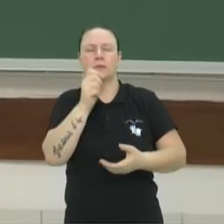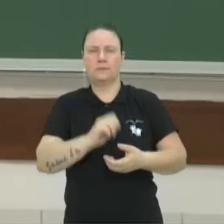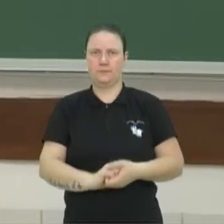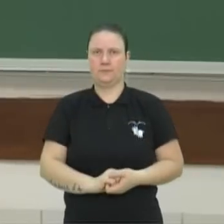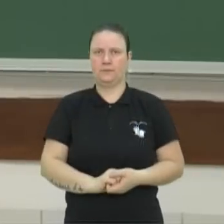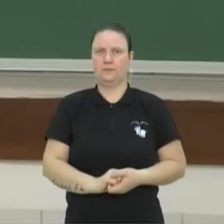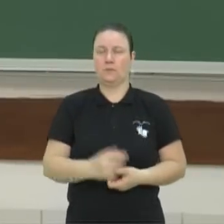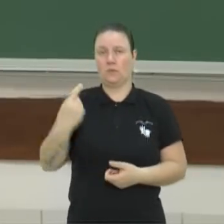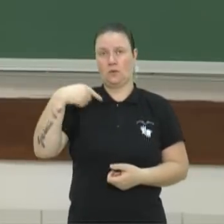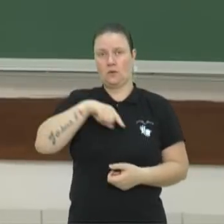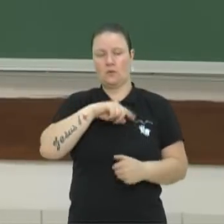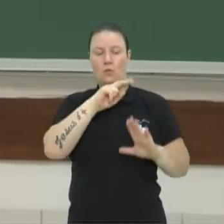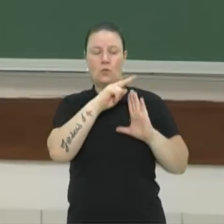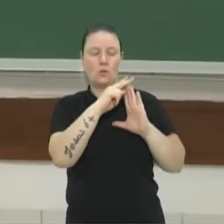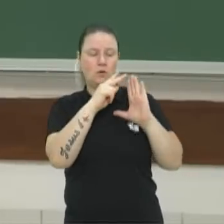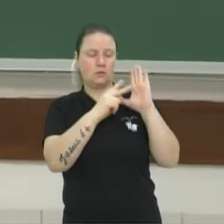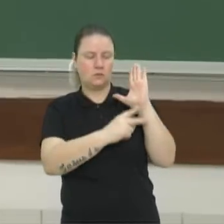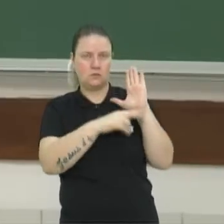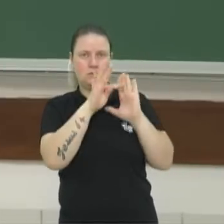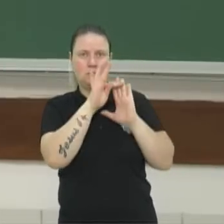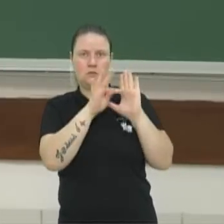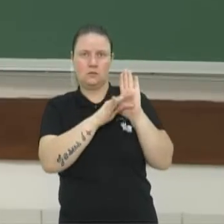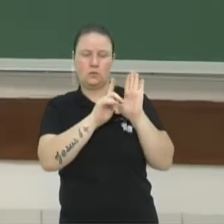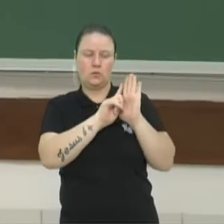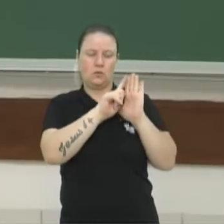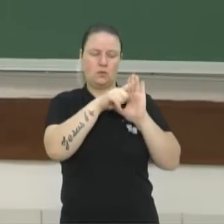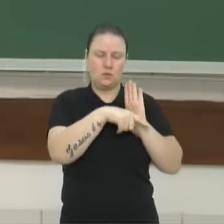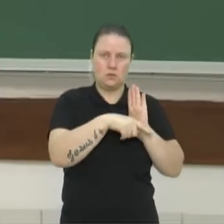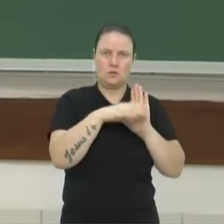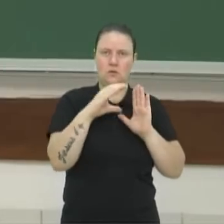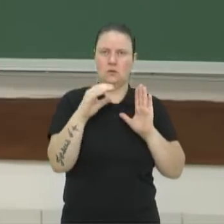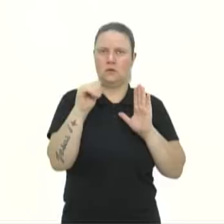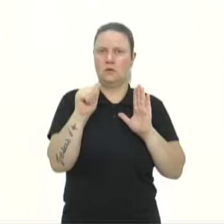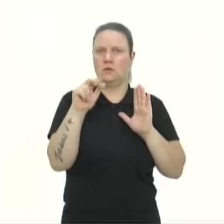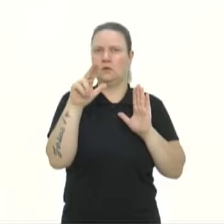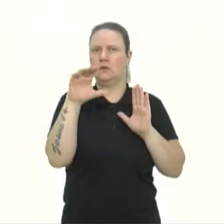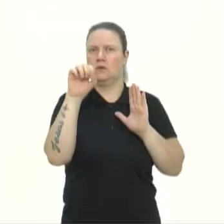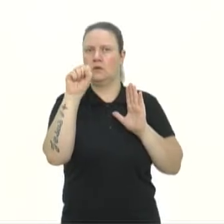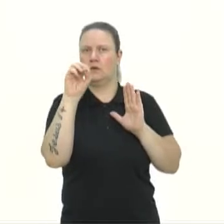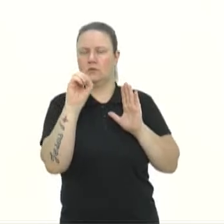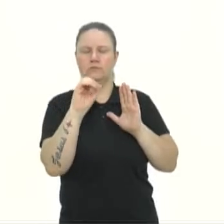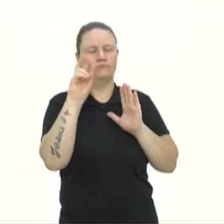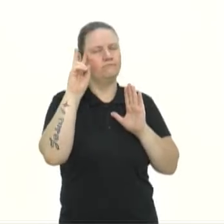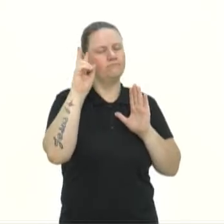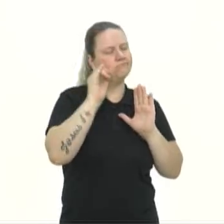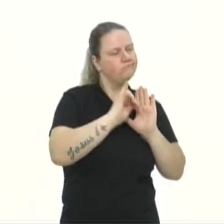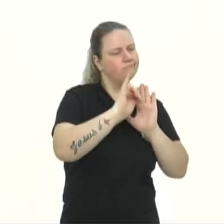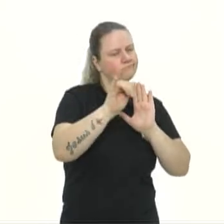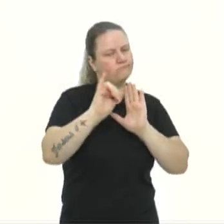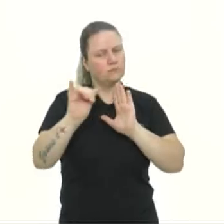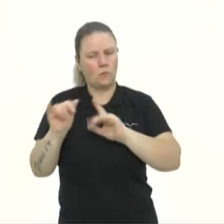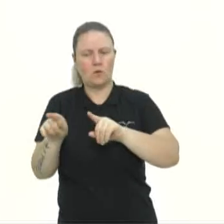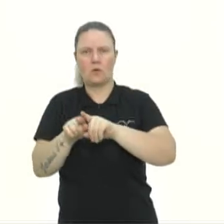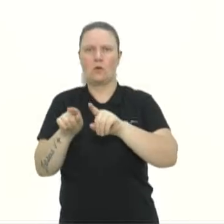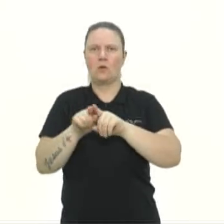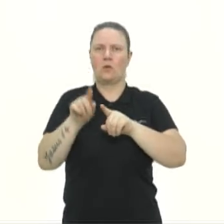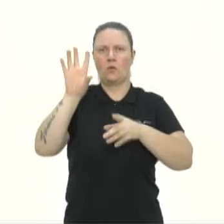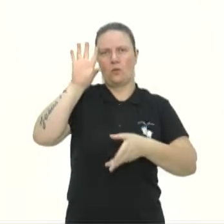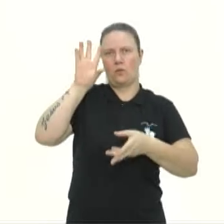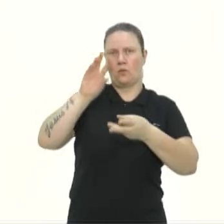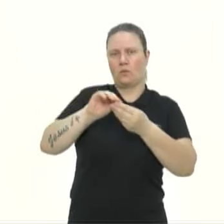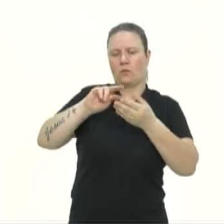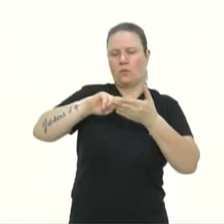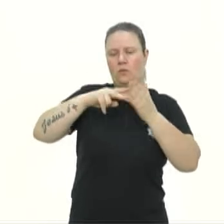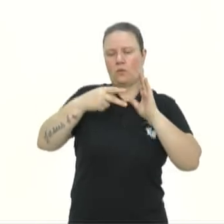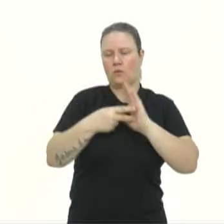nós fizemos então a leitura, né, do nosso gênero textual causo, certo? Compreendemos aqui o significado, né,